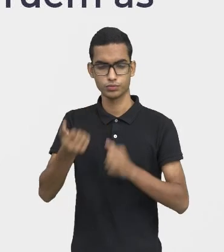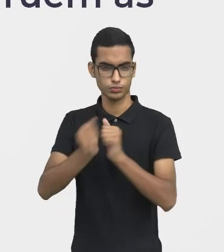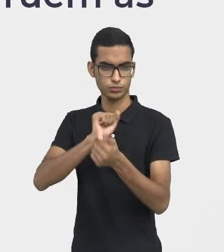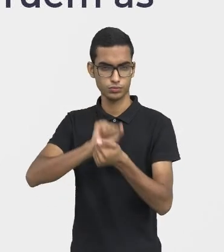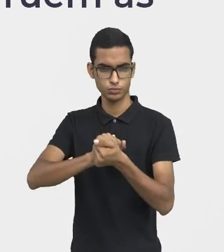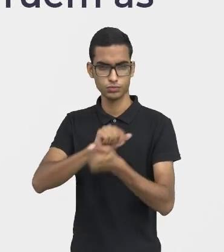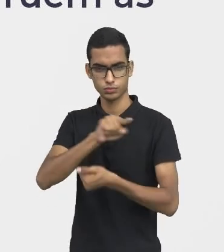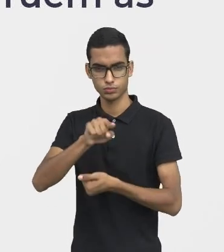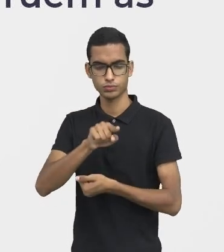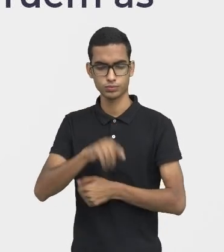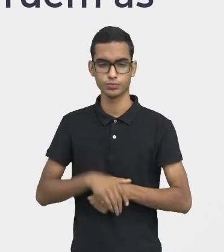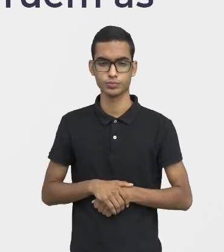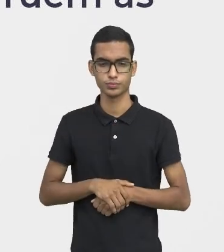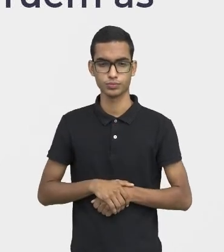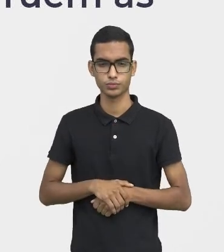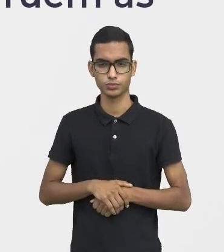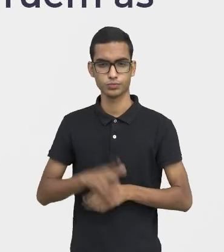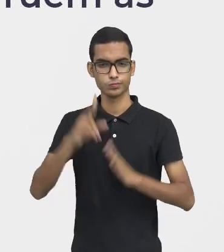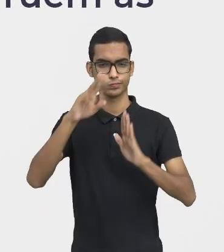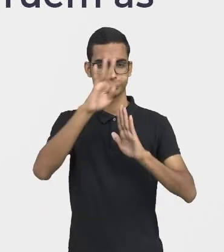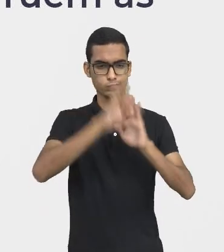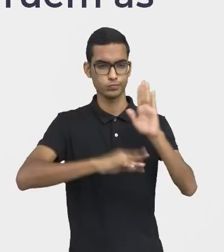seguinte: leia o texto a seguir.